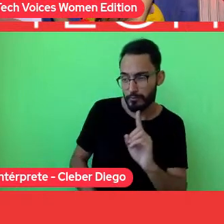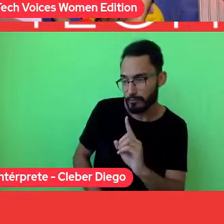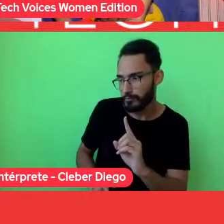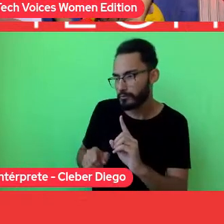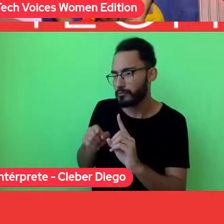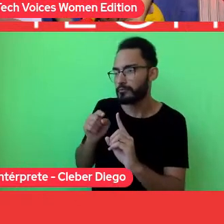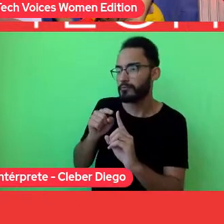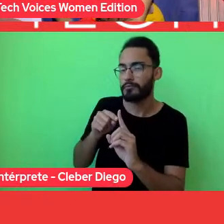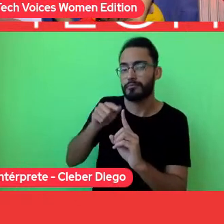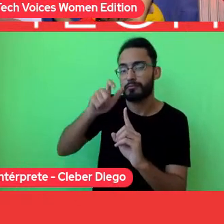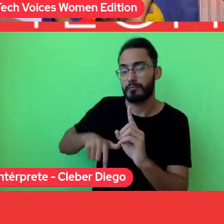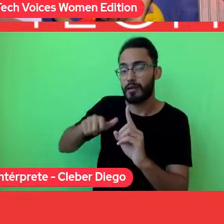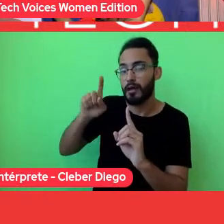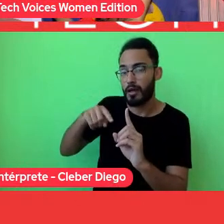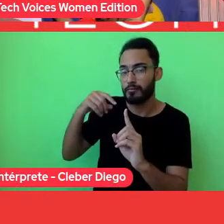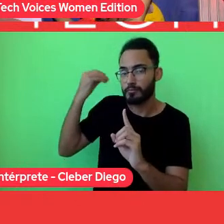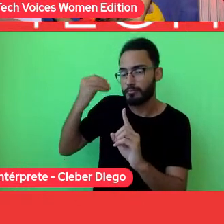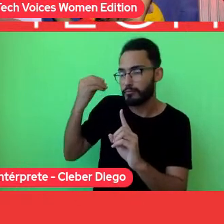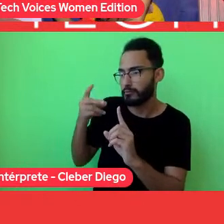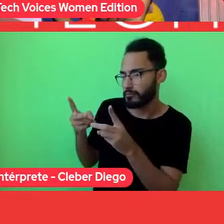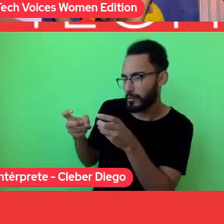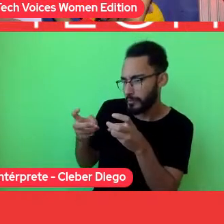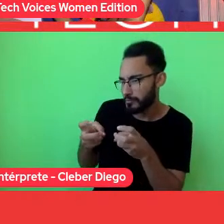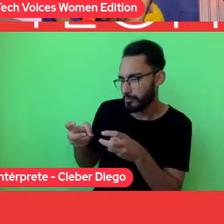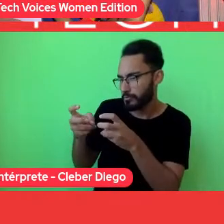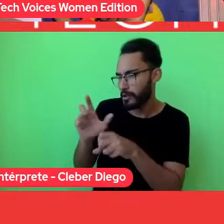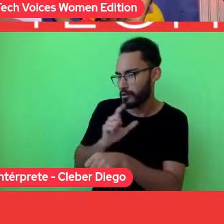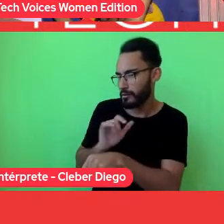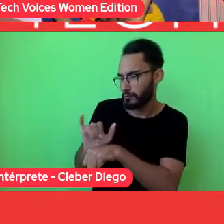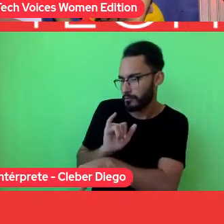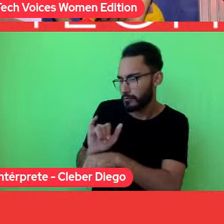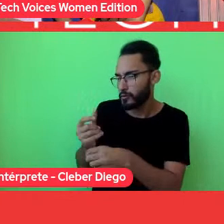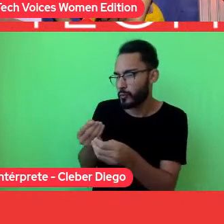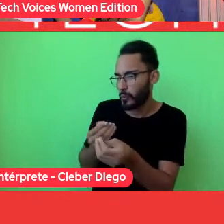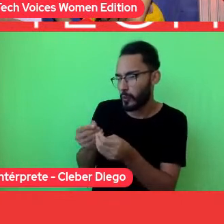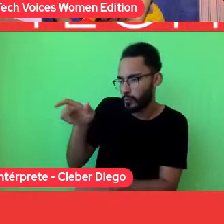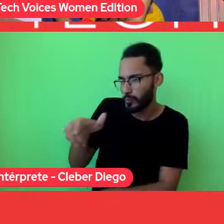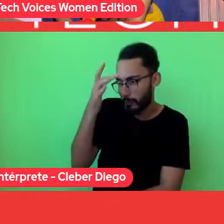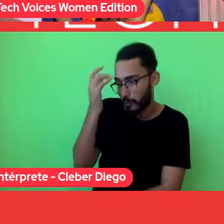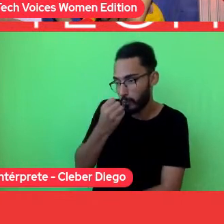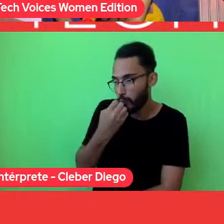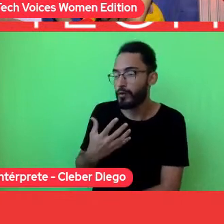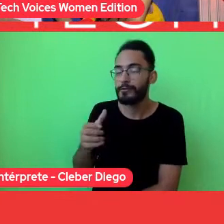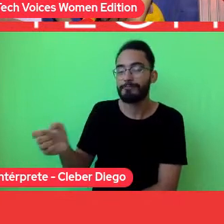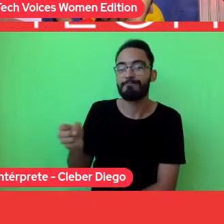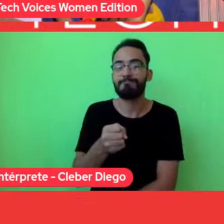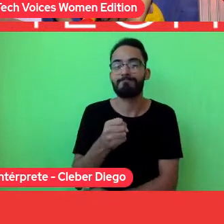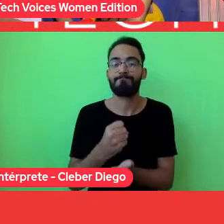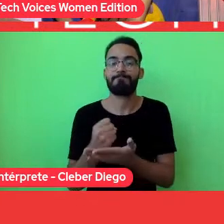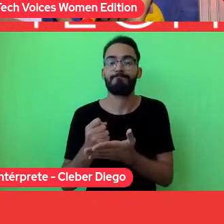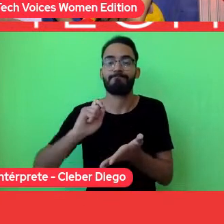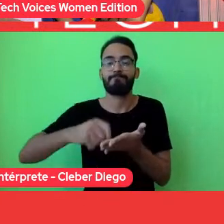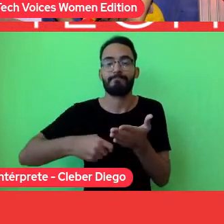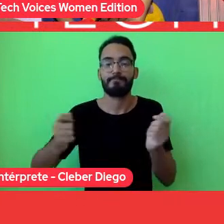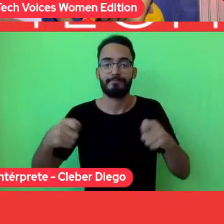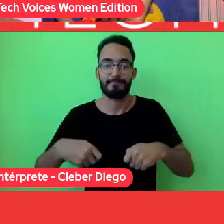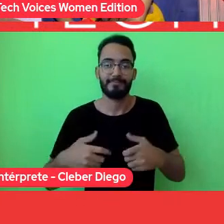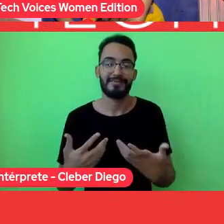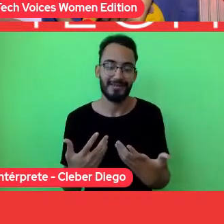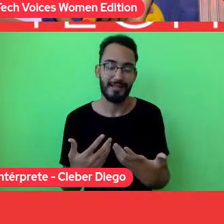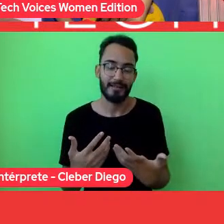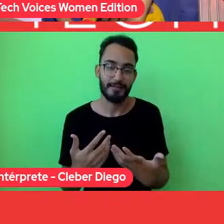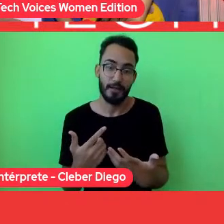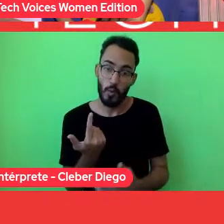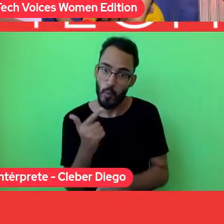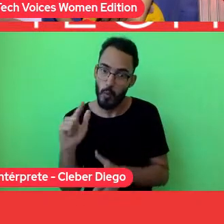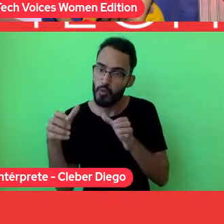pessoas que fazem parte de todos os grupos subrepresentados. Então, aqui a gente também não está falando só das mulheres, né, mas de todos os outros